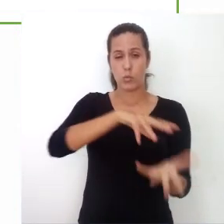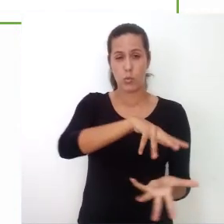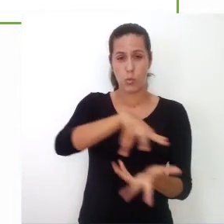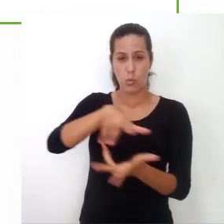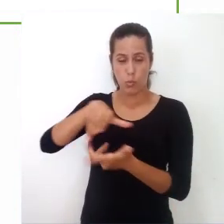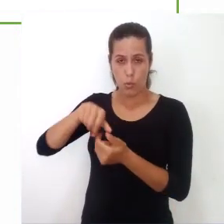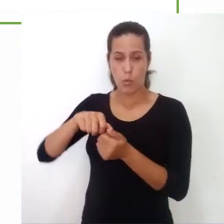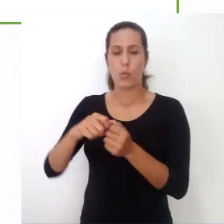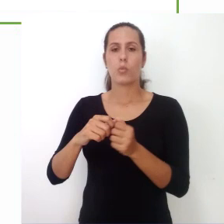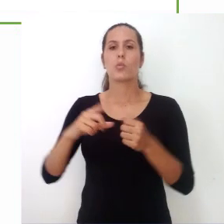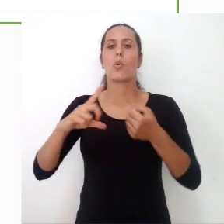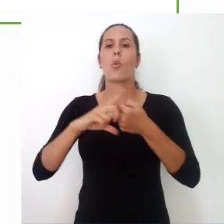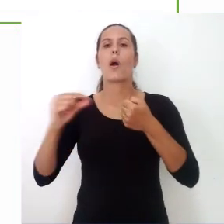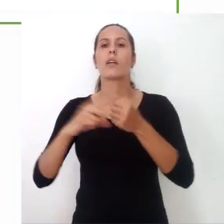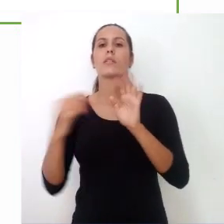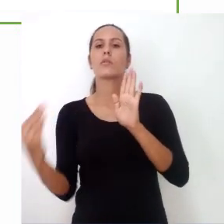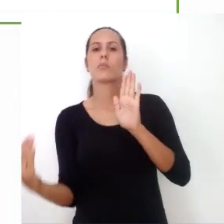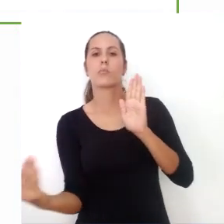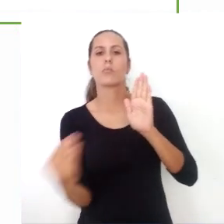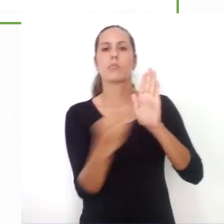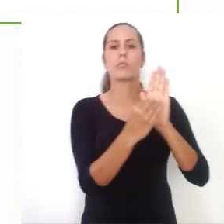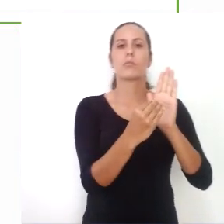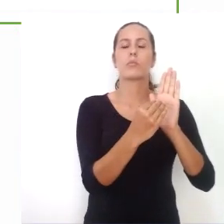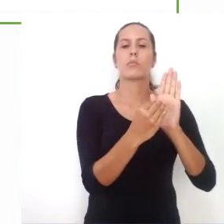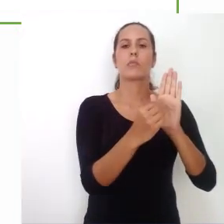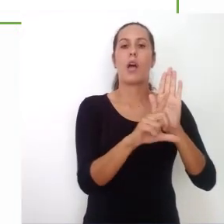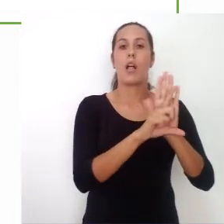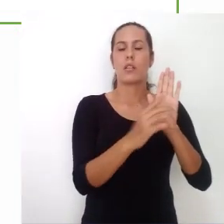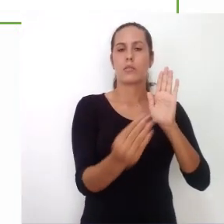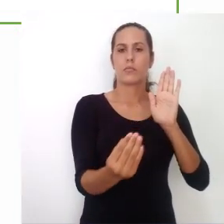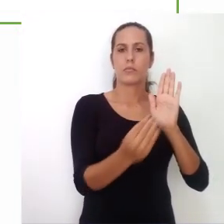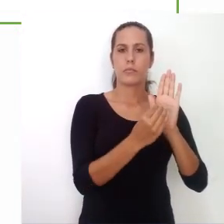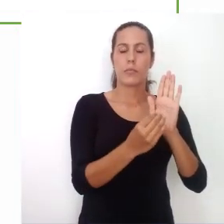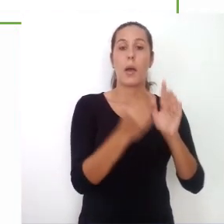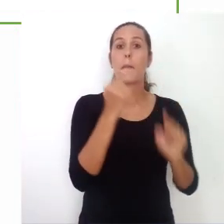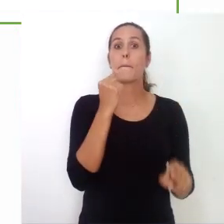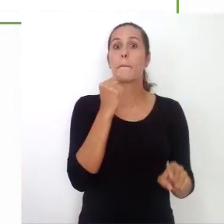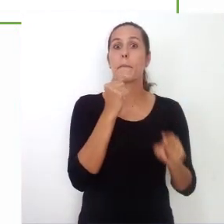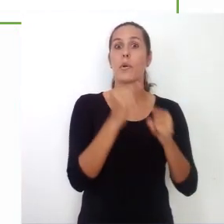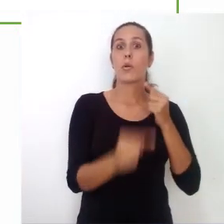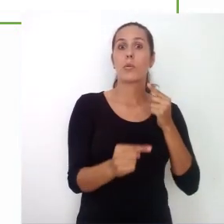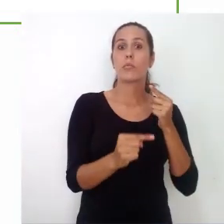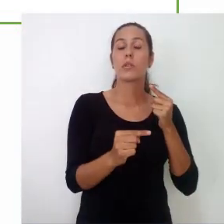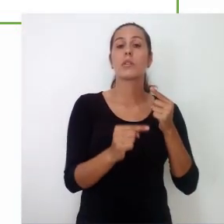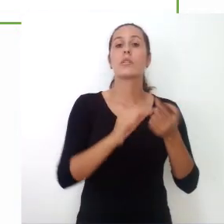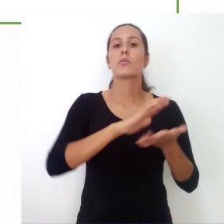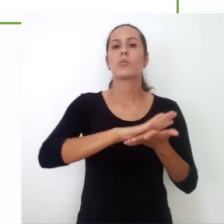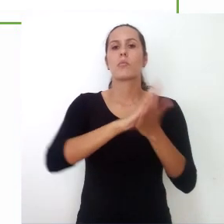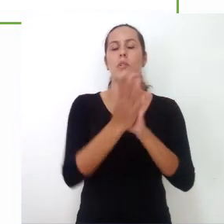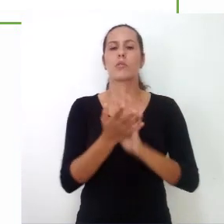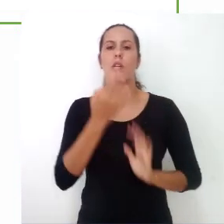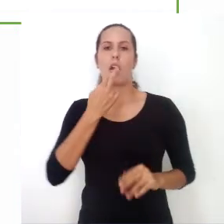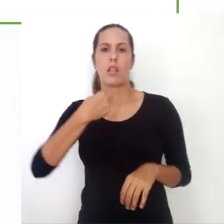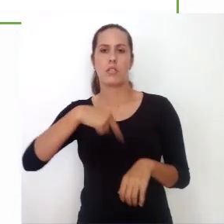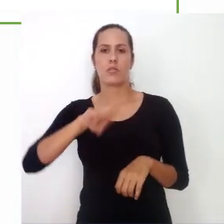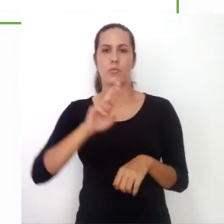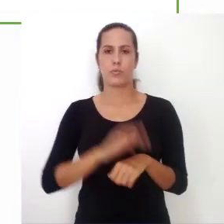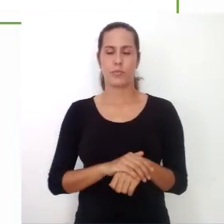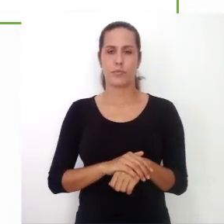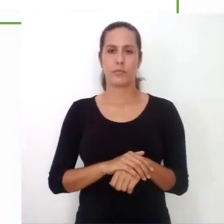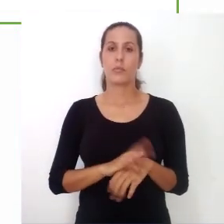suas constituições, proibindo expressamente a promoção ou a prática de certos atos de